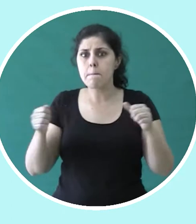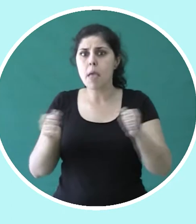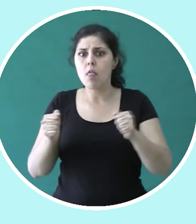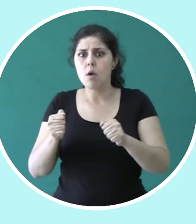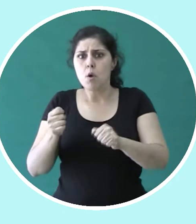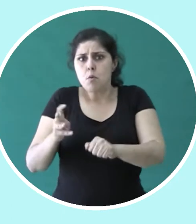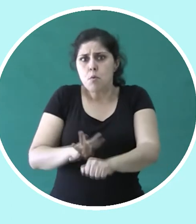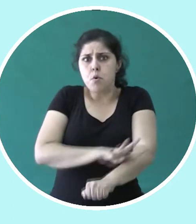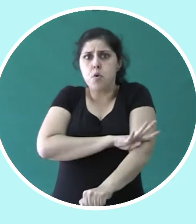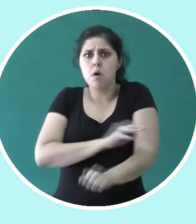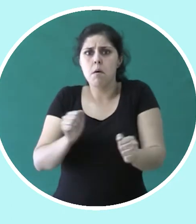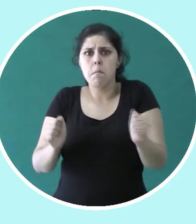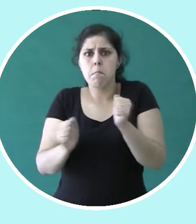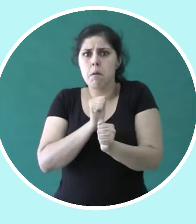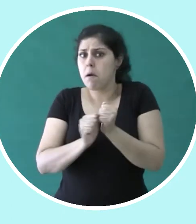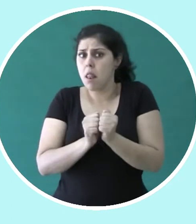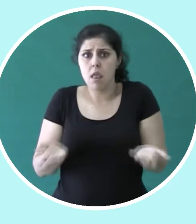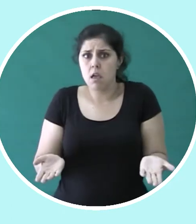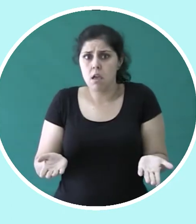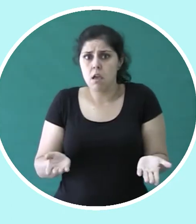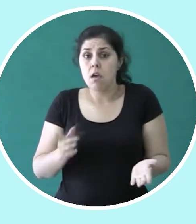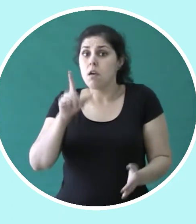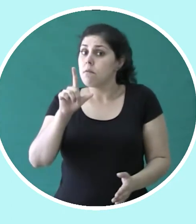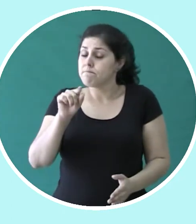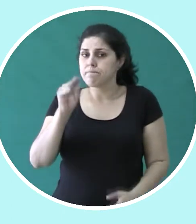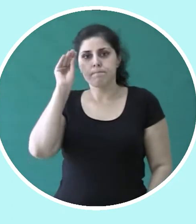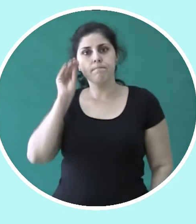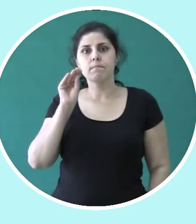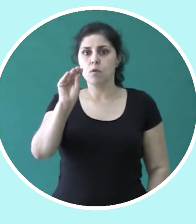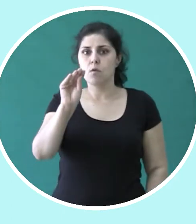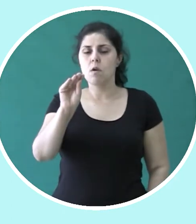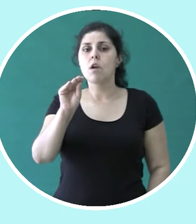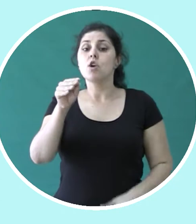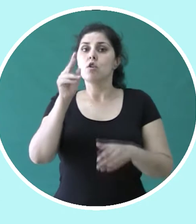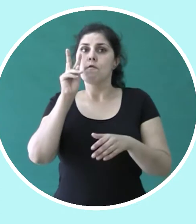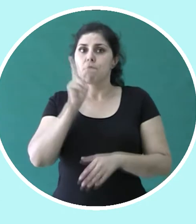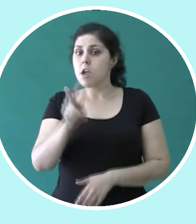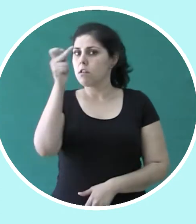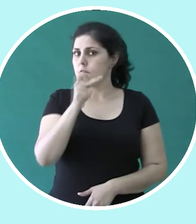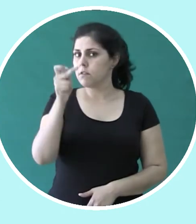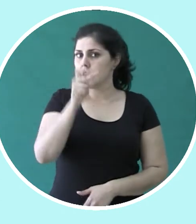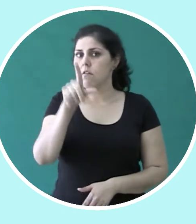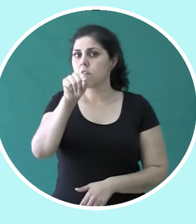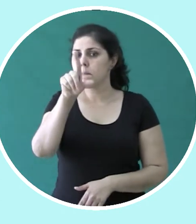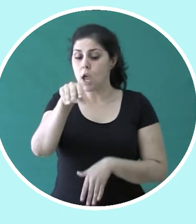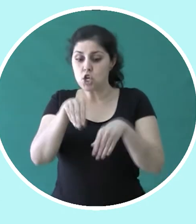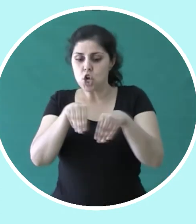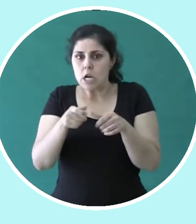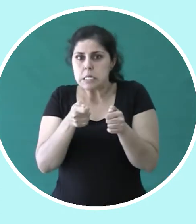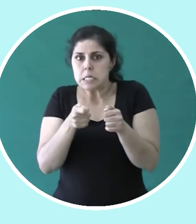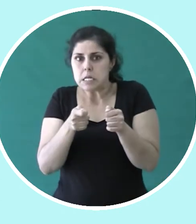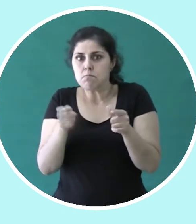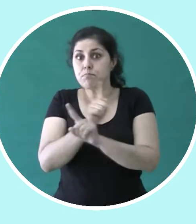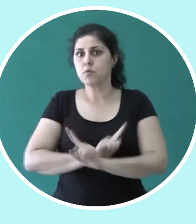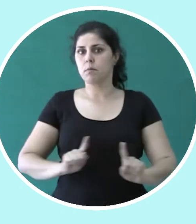diagnosticou papirofobia. E como tratamento, aconselhou que não o deixassem ver